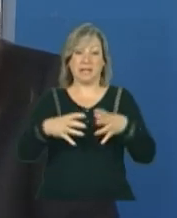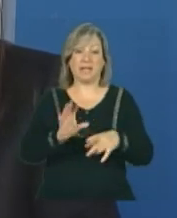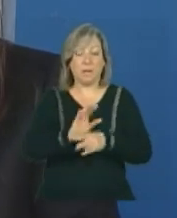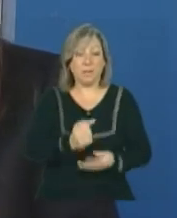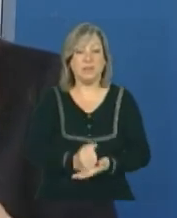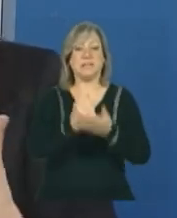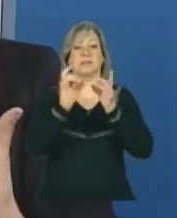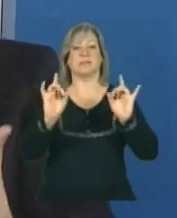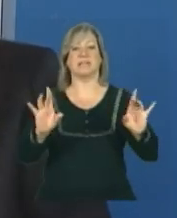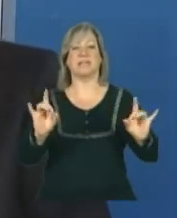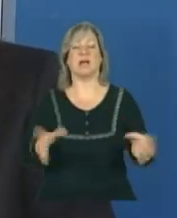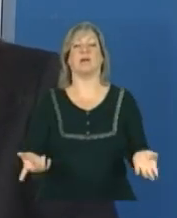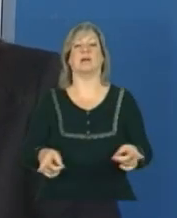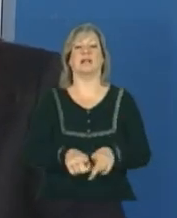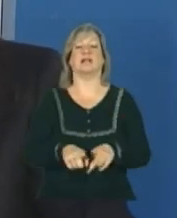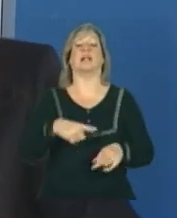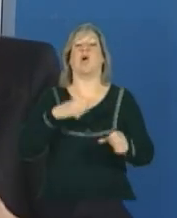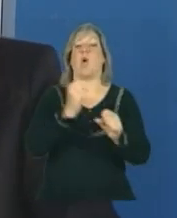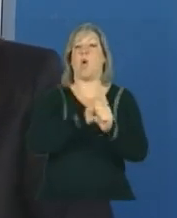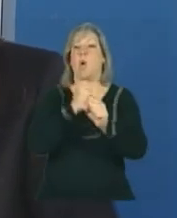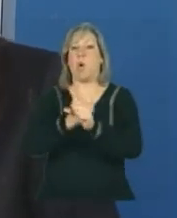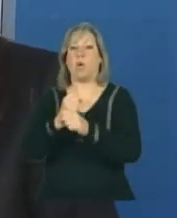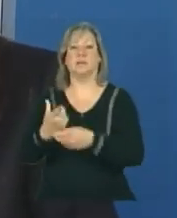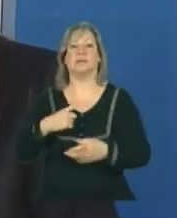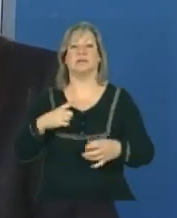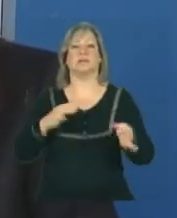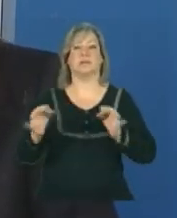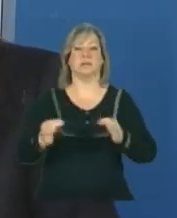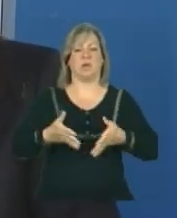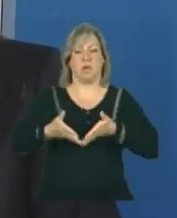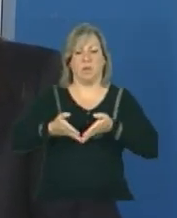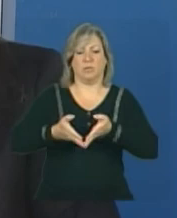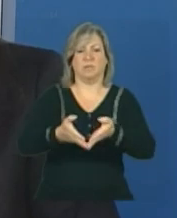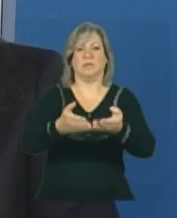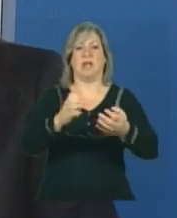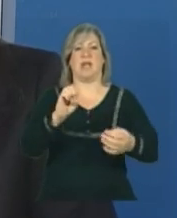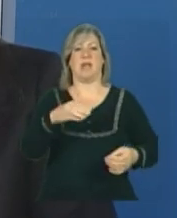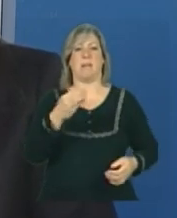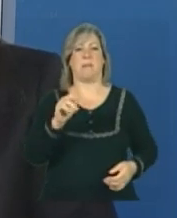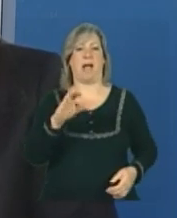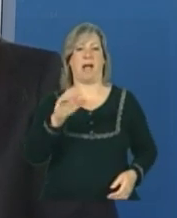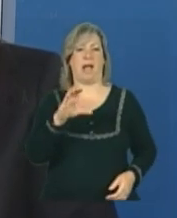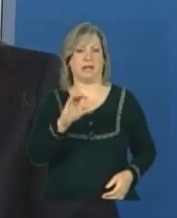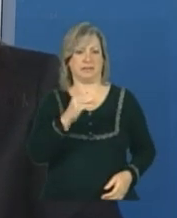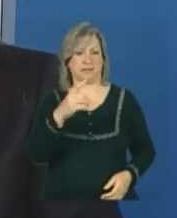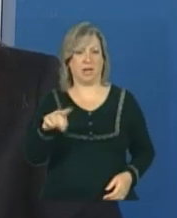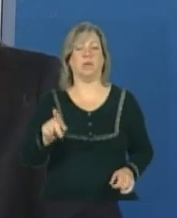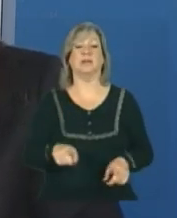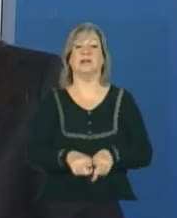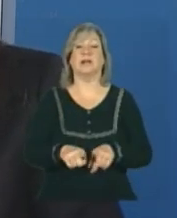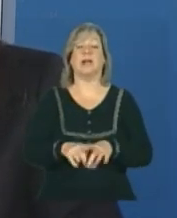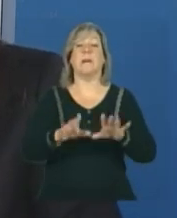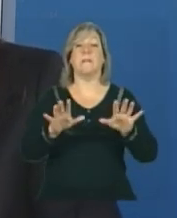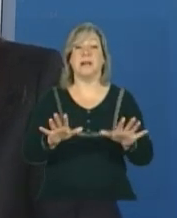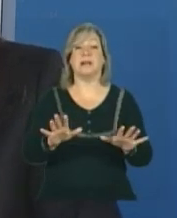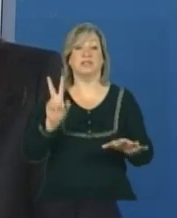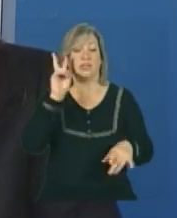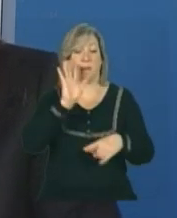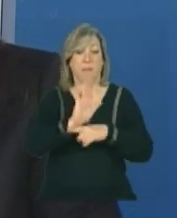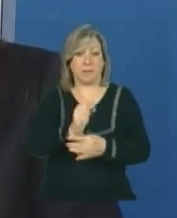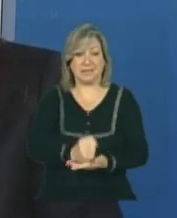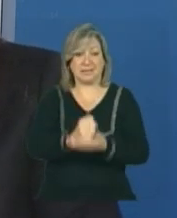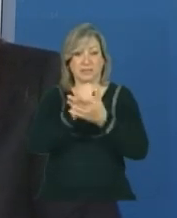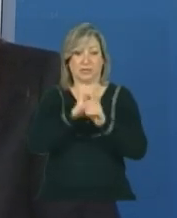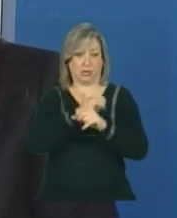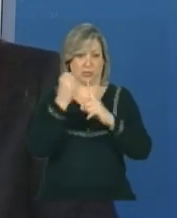especial, nós vamos ter também construções, as embarcações, etc. Mas, no caso da proteção social básica,